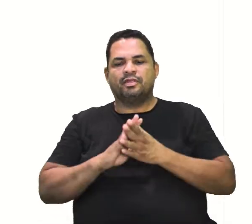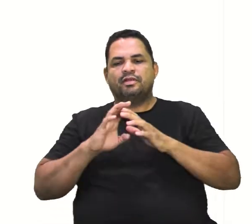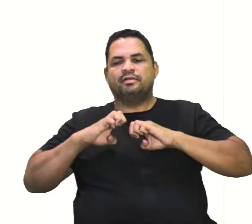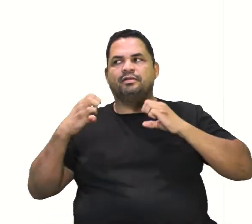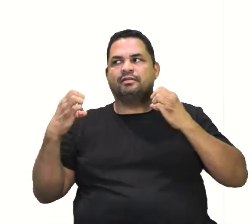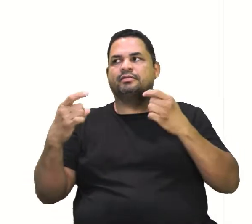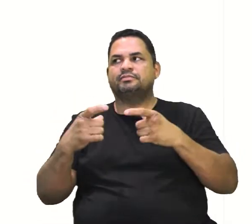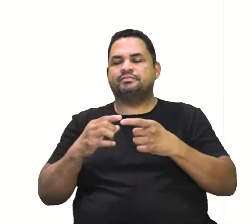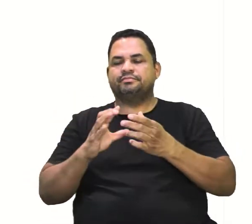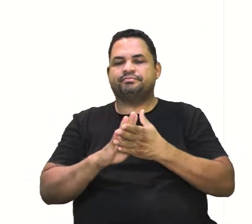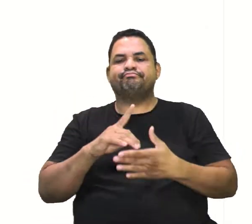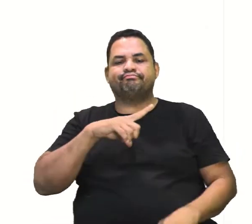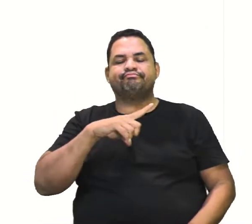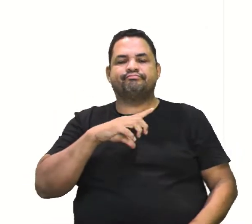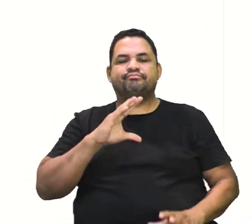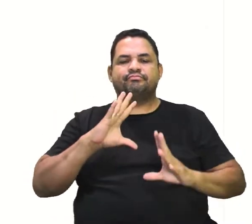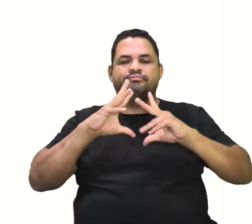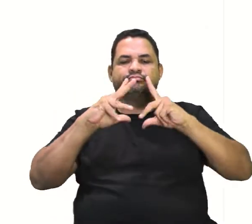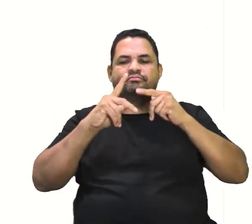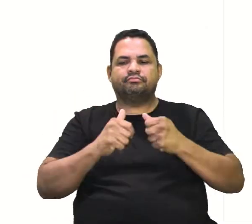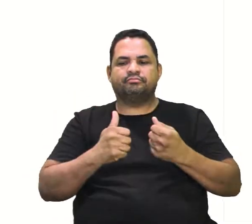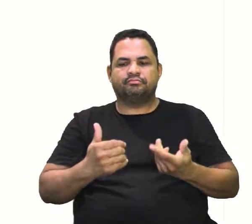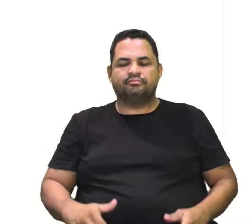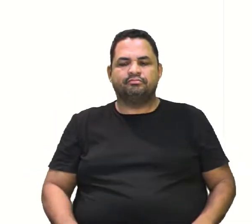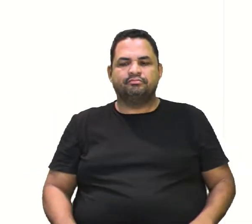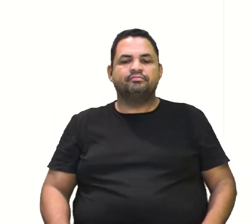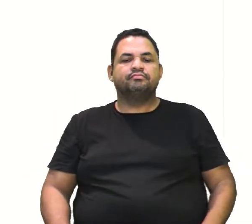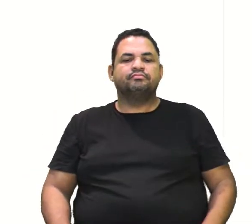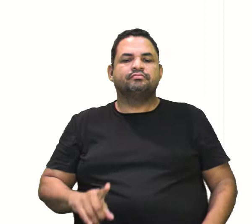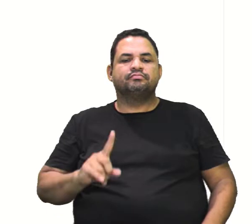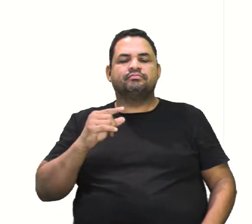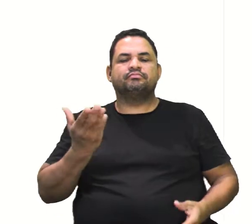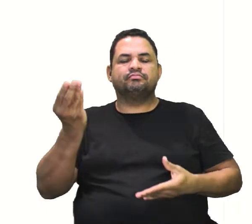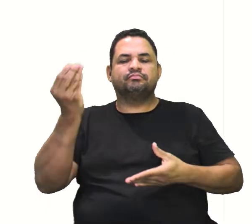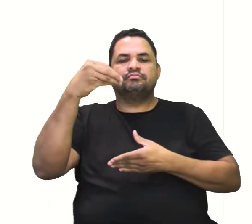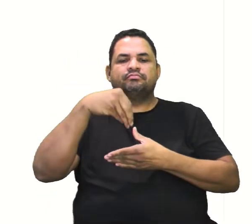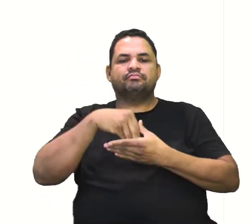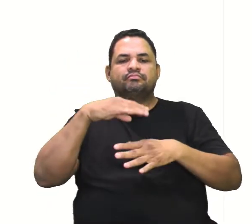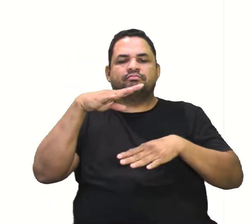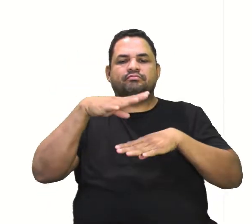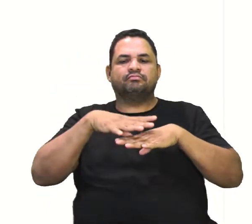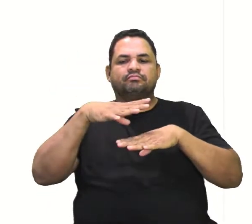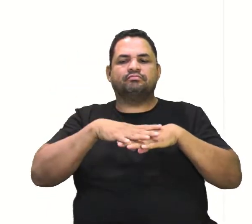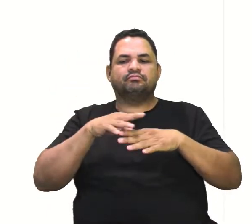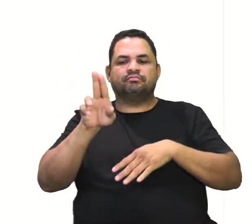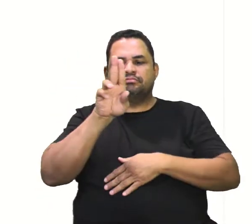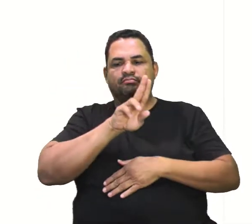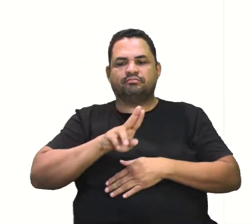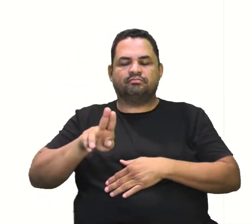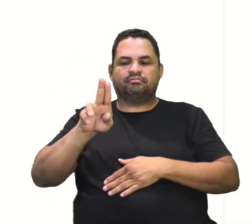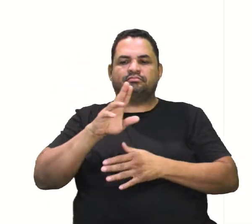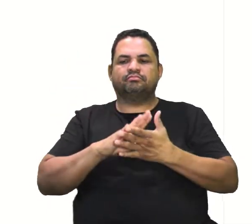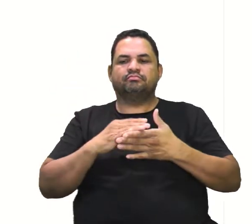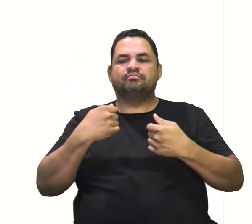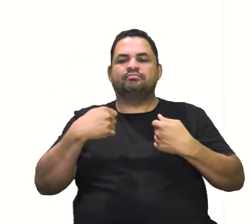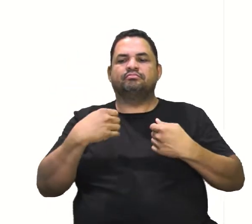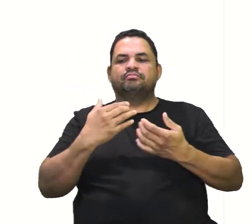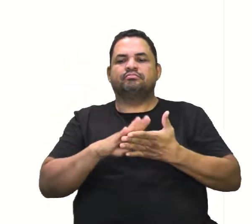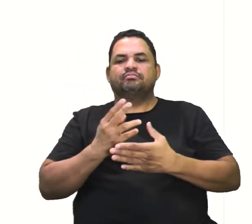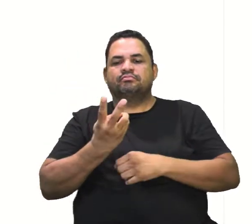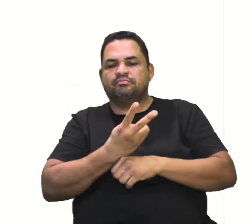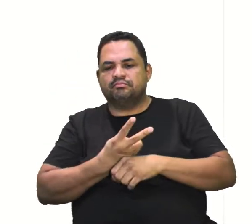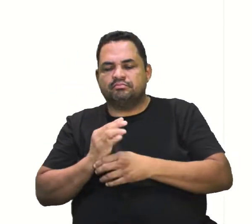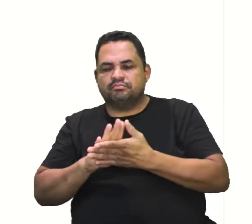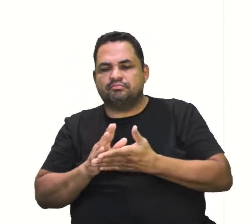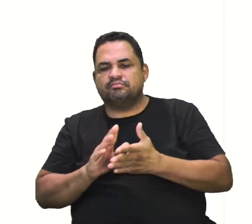elipses. Com certeza, tudo isso aí faz parte da matemática aplicada, né? Então a gente sempre procura